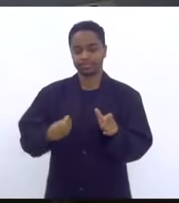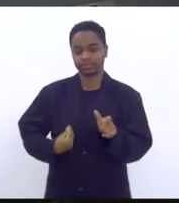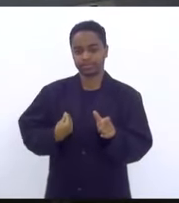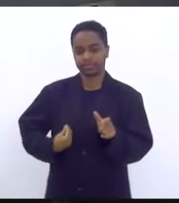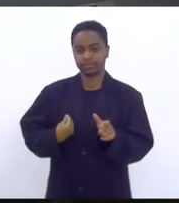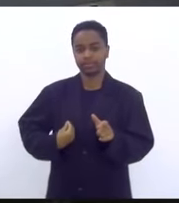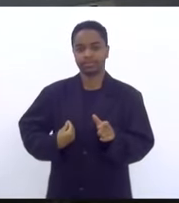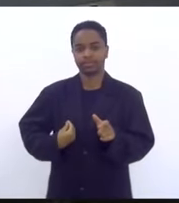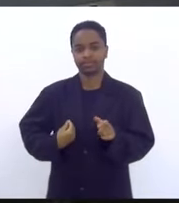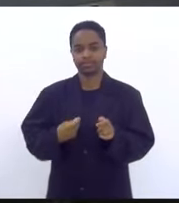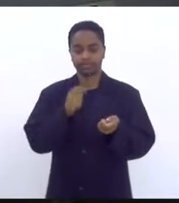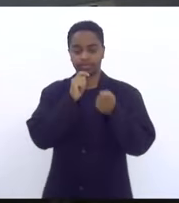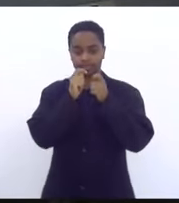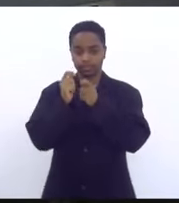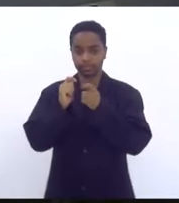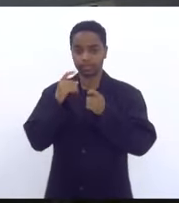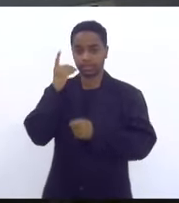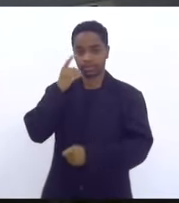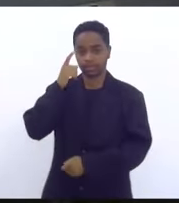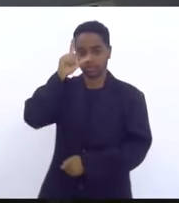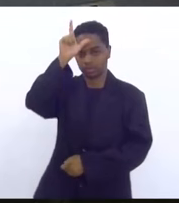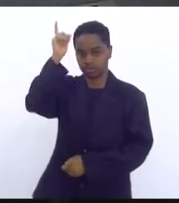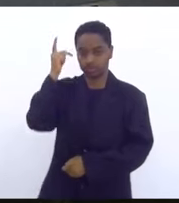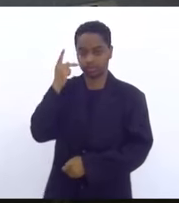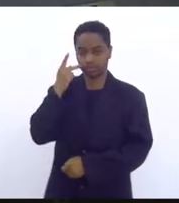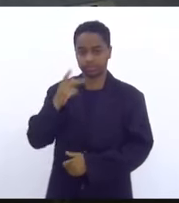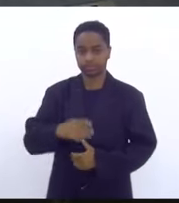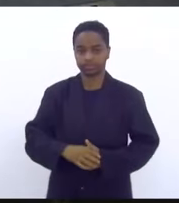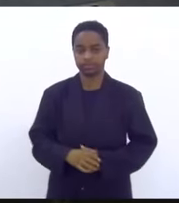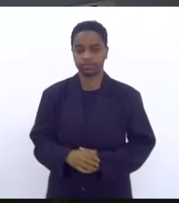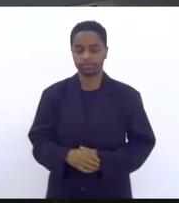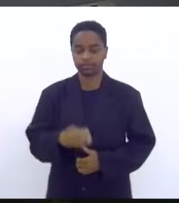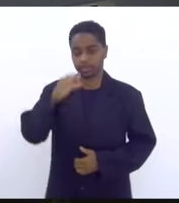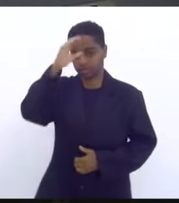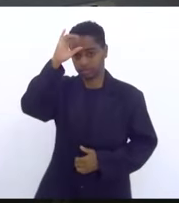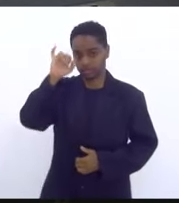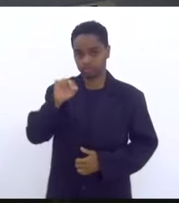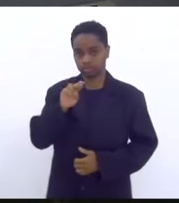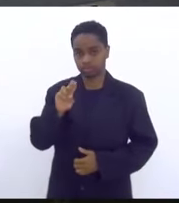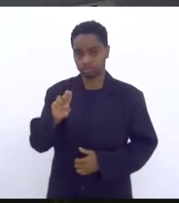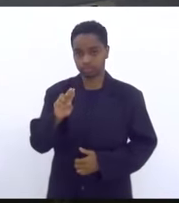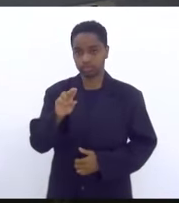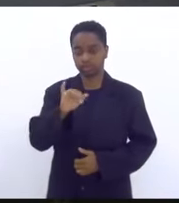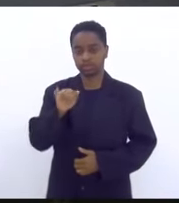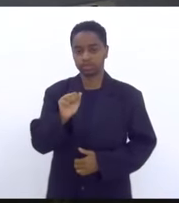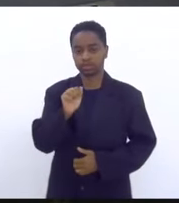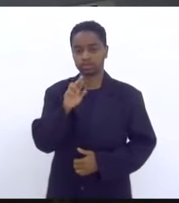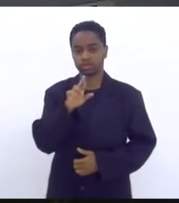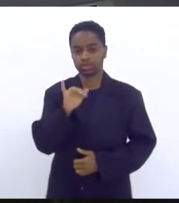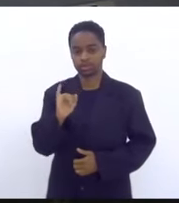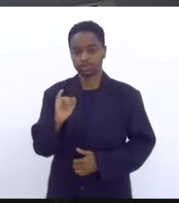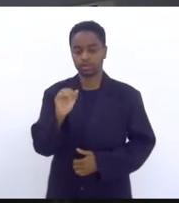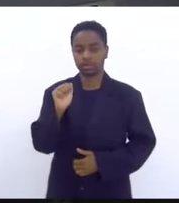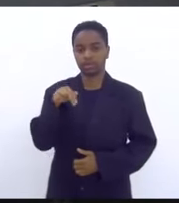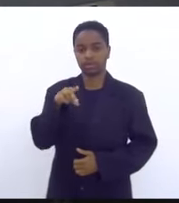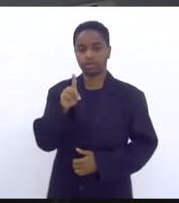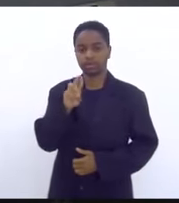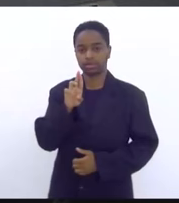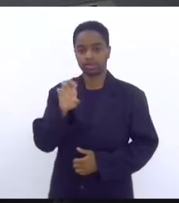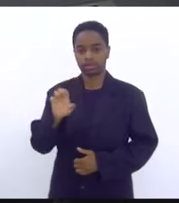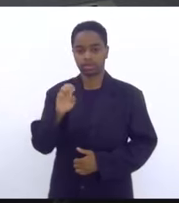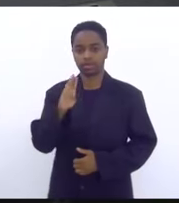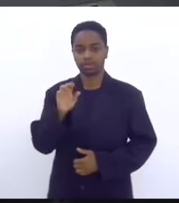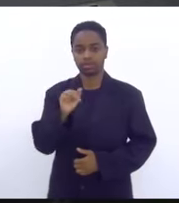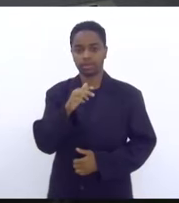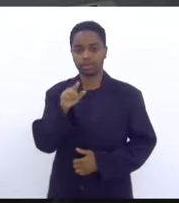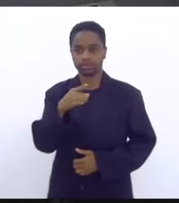imprensa, deputado Luiz Paulo, tia Ju, Jari, André Corrêa, Brazão